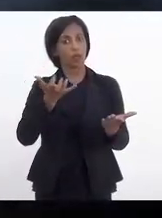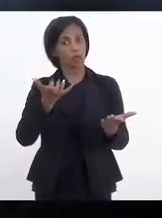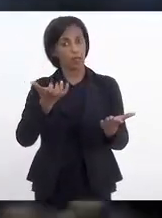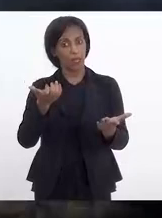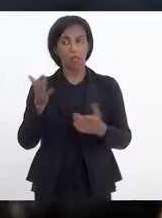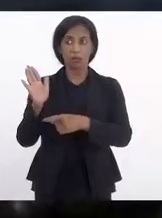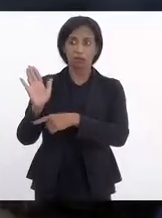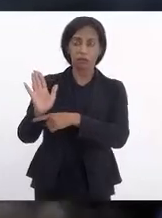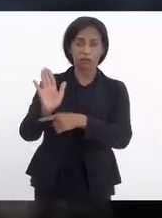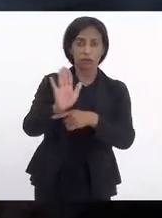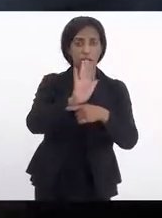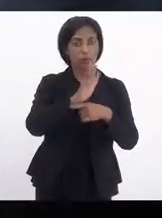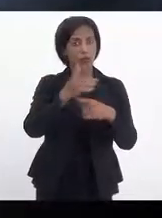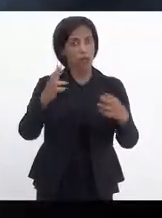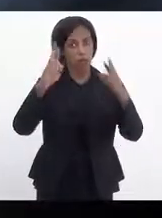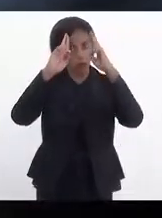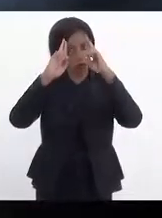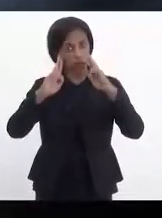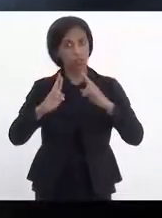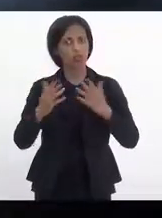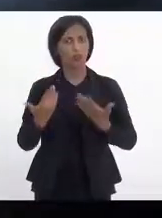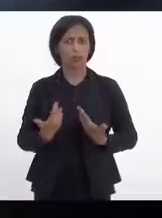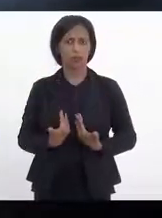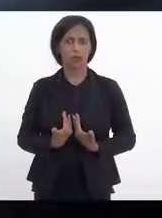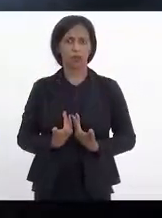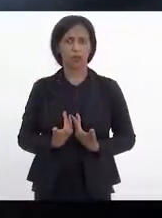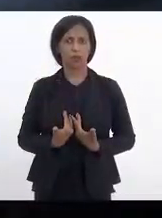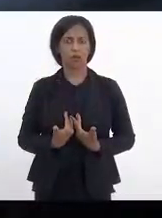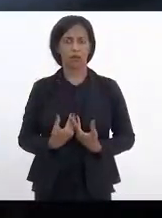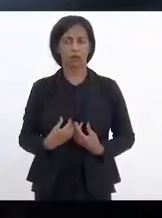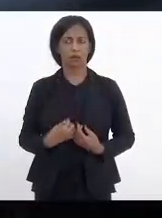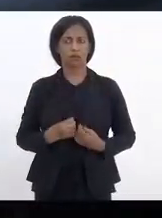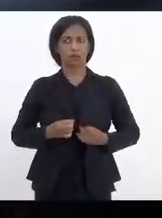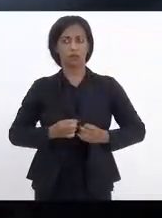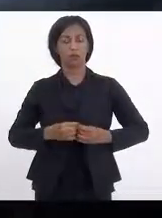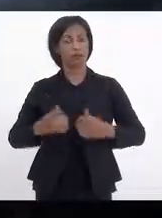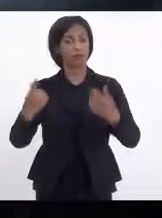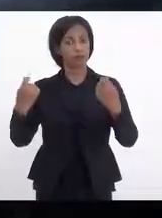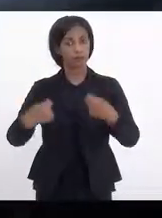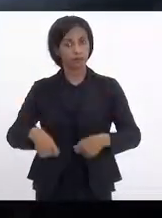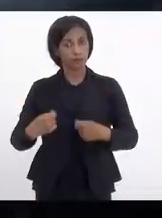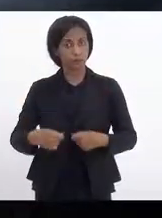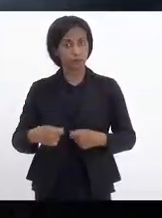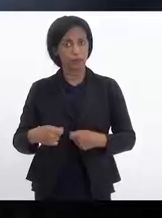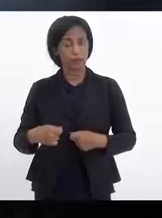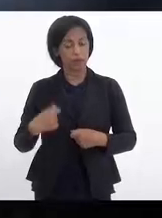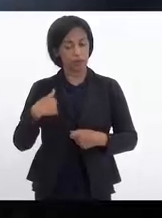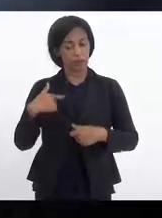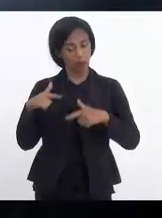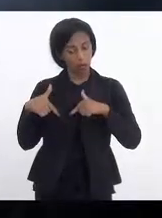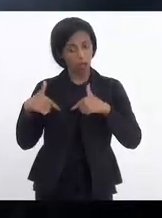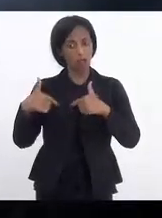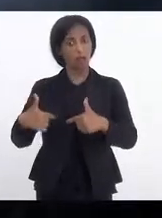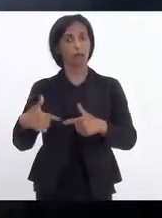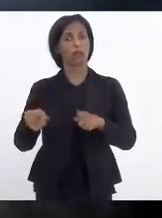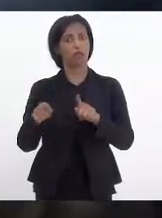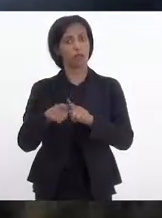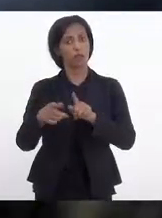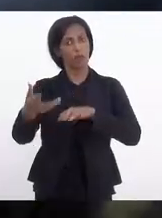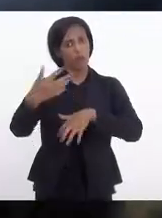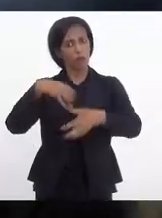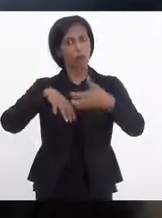bem nos respeitam o mano nós precisamos fazer por onde